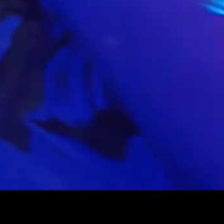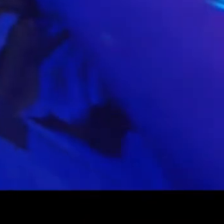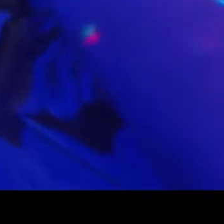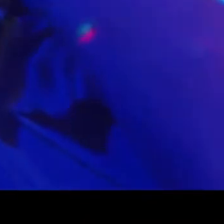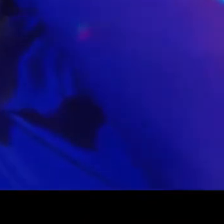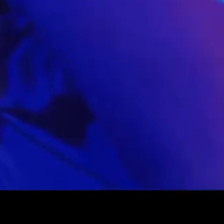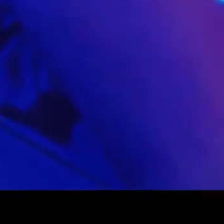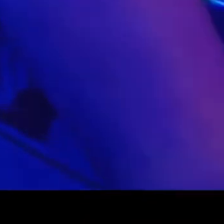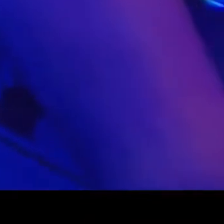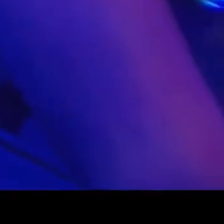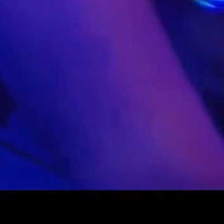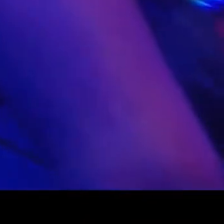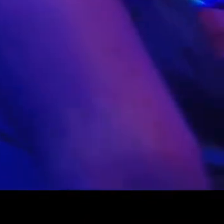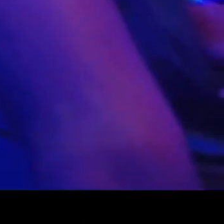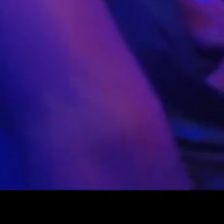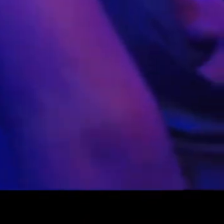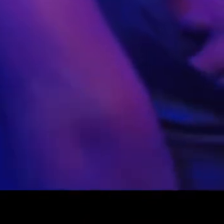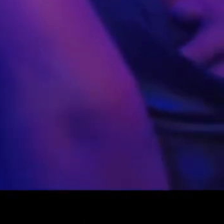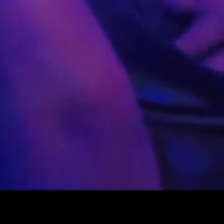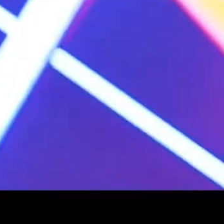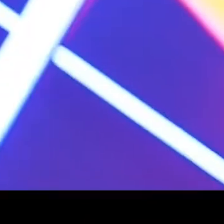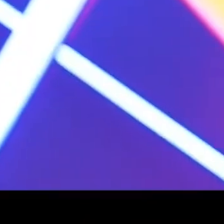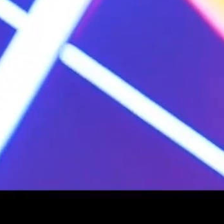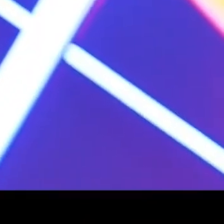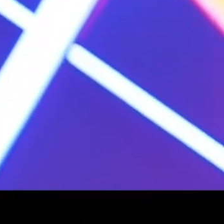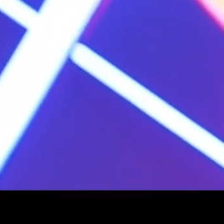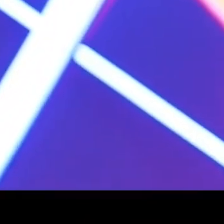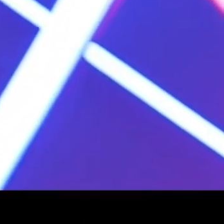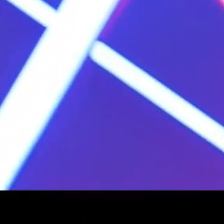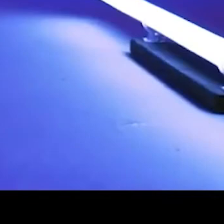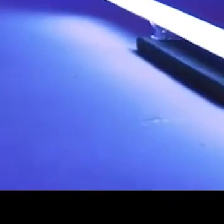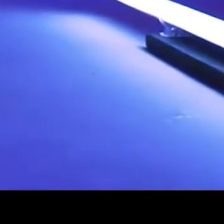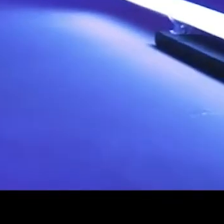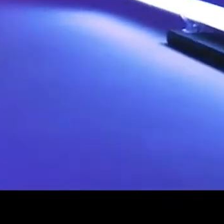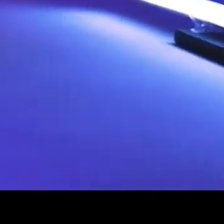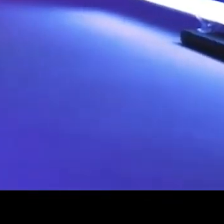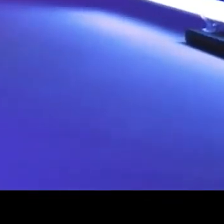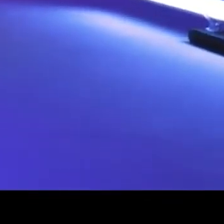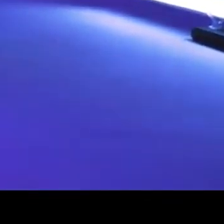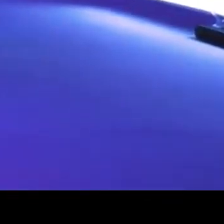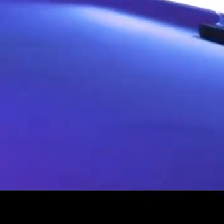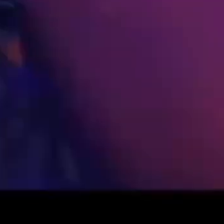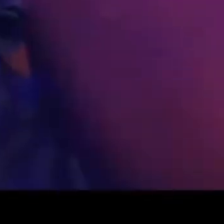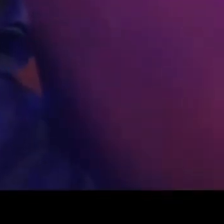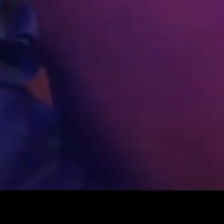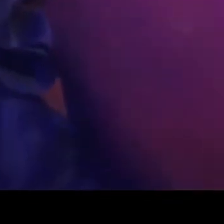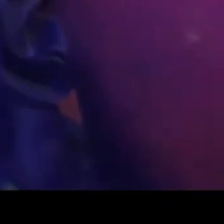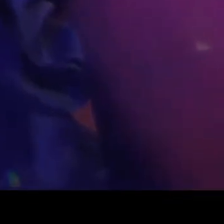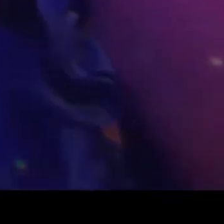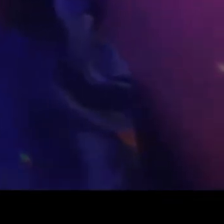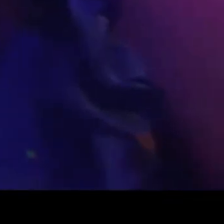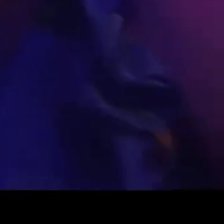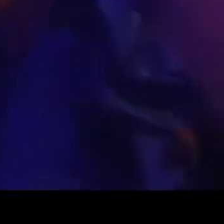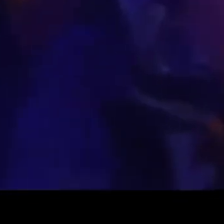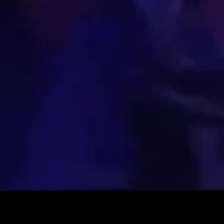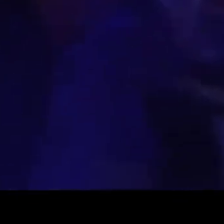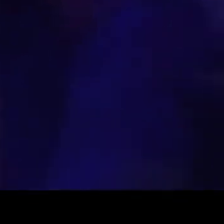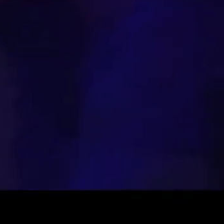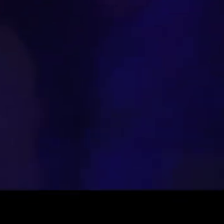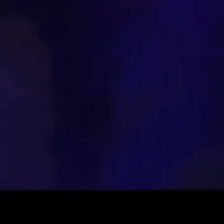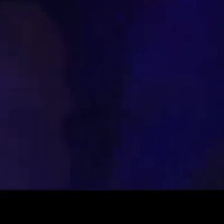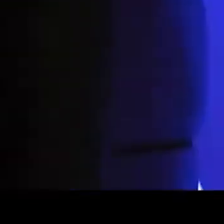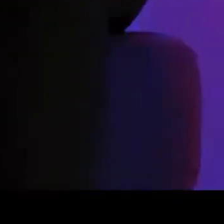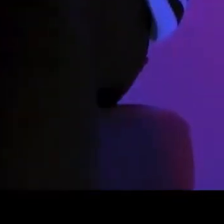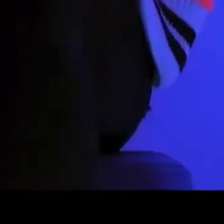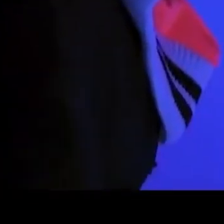Antes era só farra, bebida e curtição. Saía toda noite, só voltava de manhã, bêbado e melado